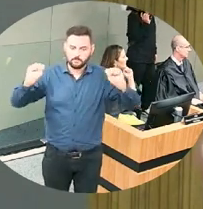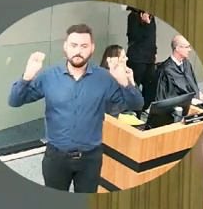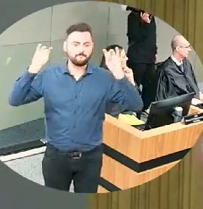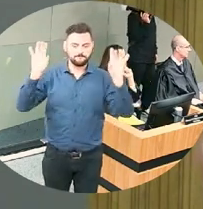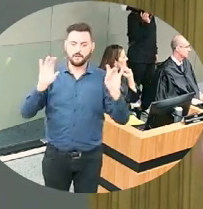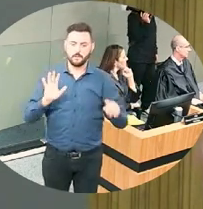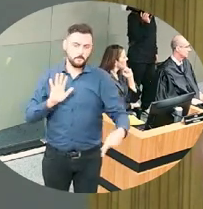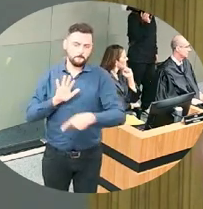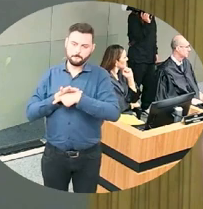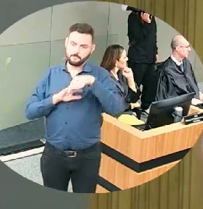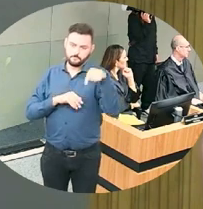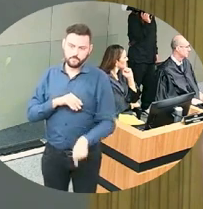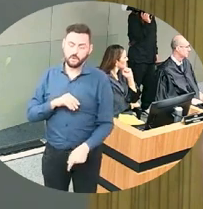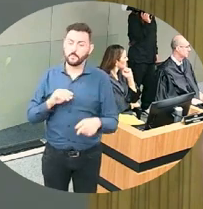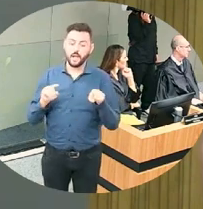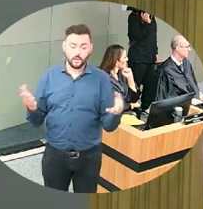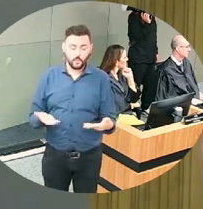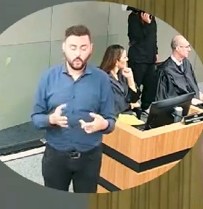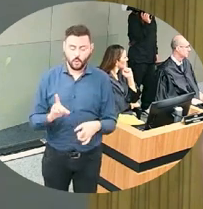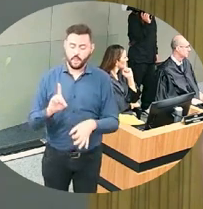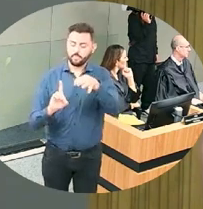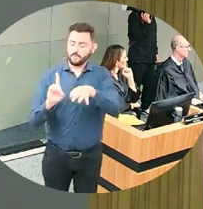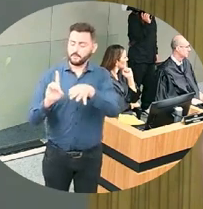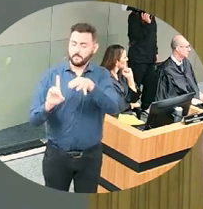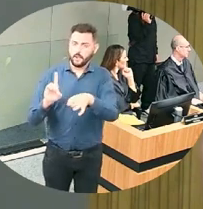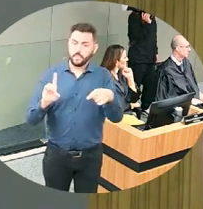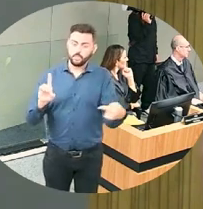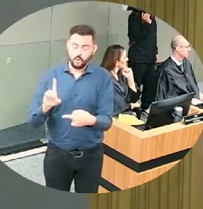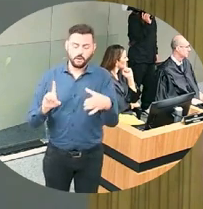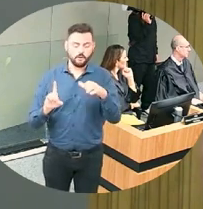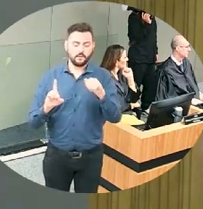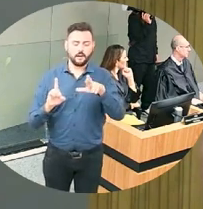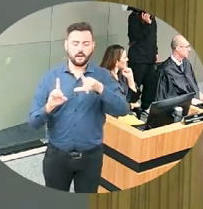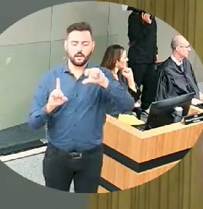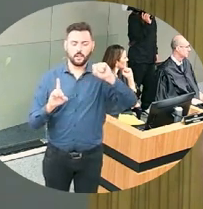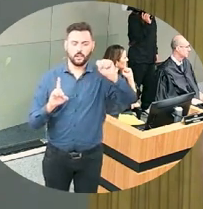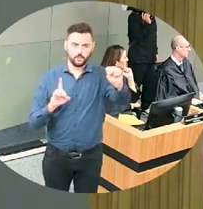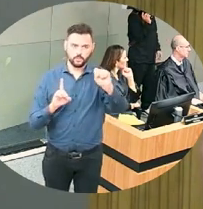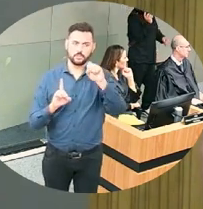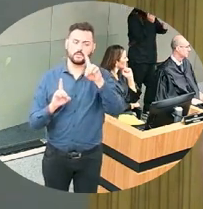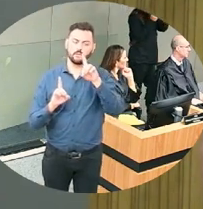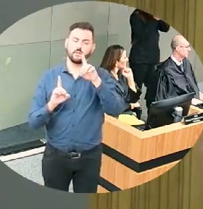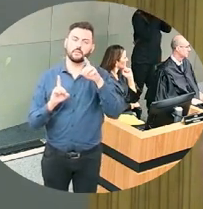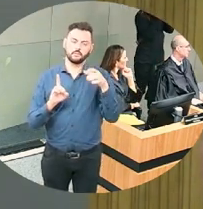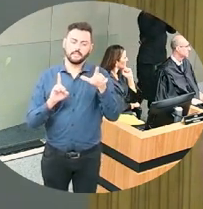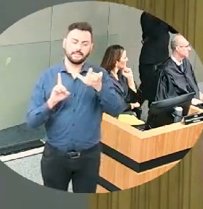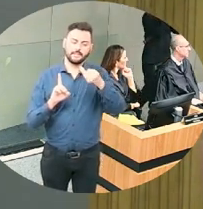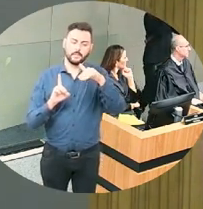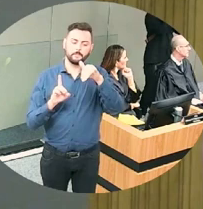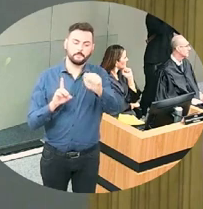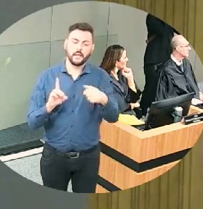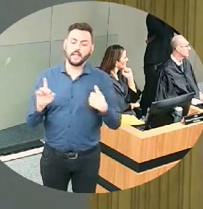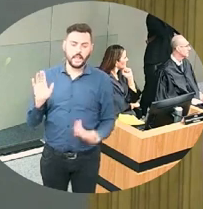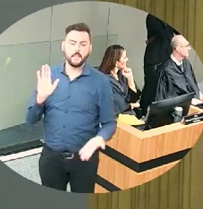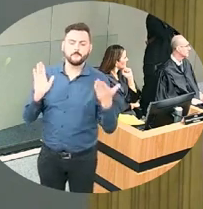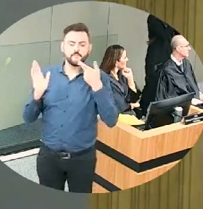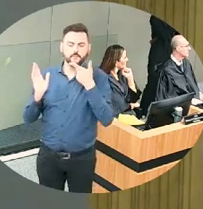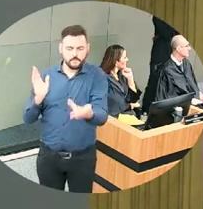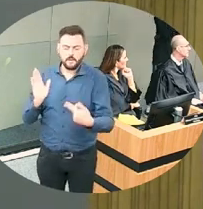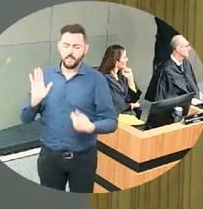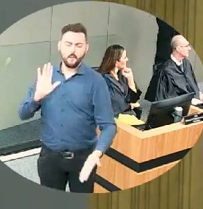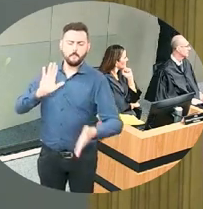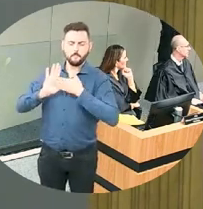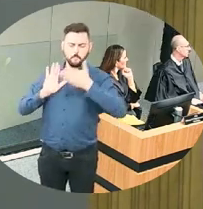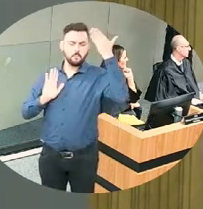solene o excelentíssimo Desembargador Amarildo Carlos de Lima prestou o seguinte compromisso prometo